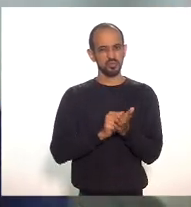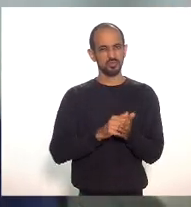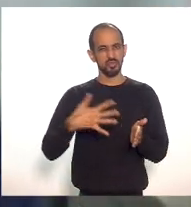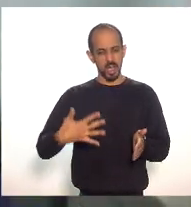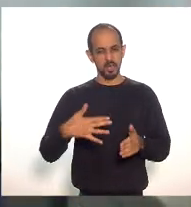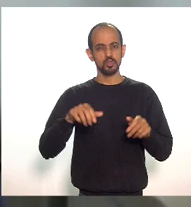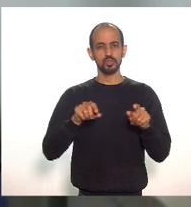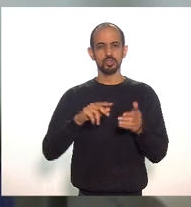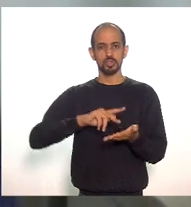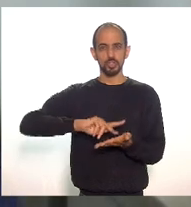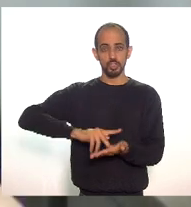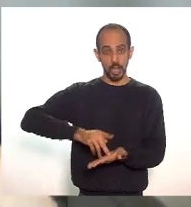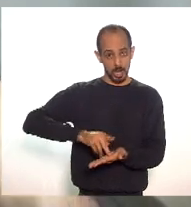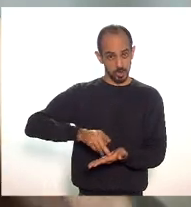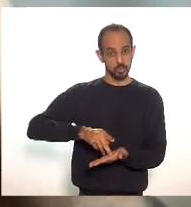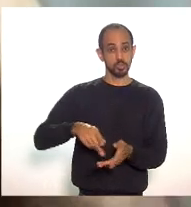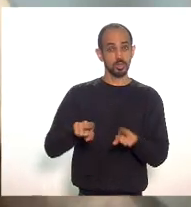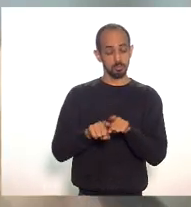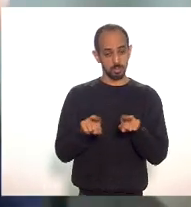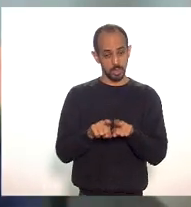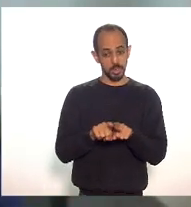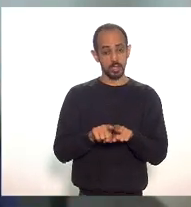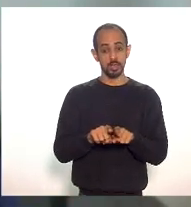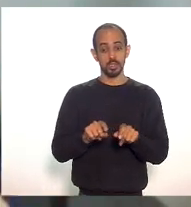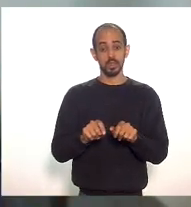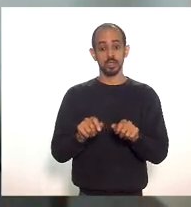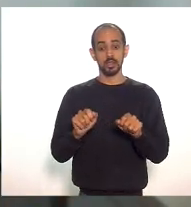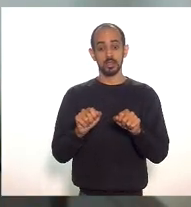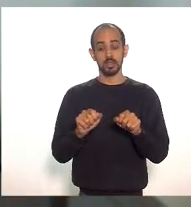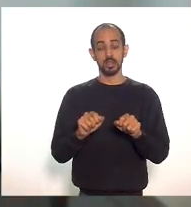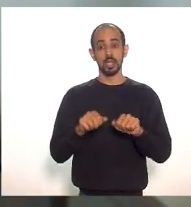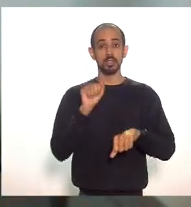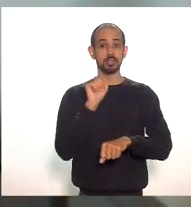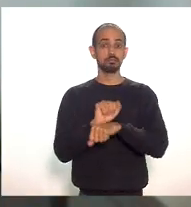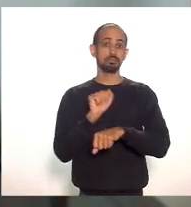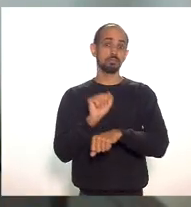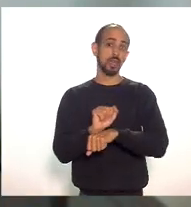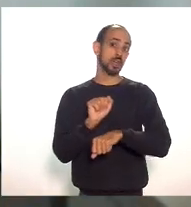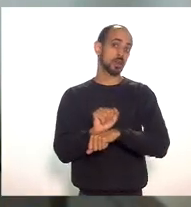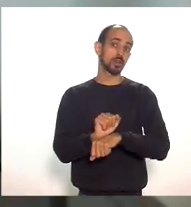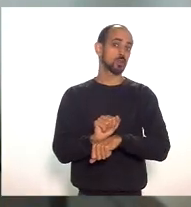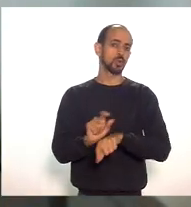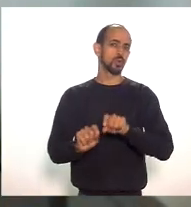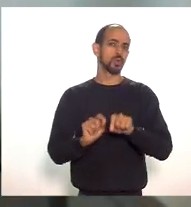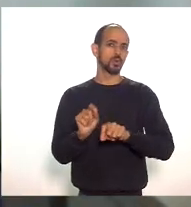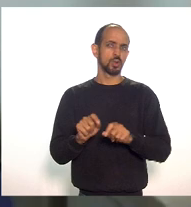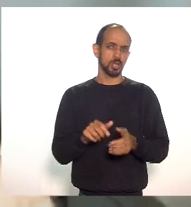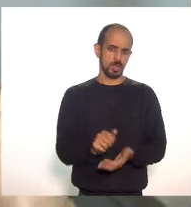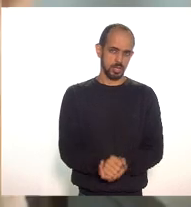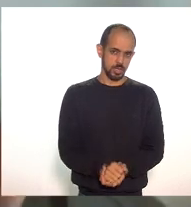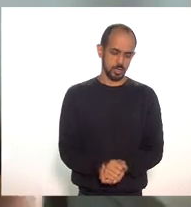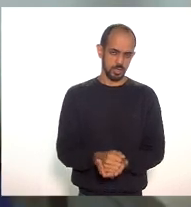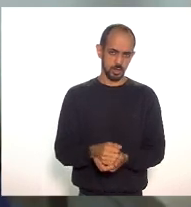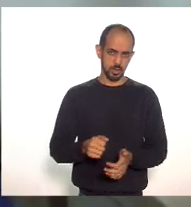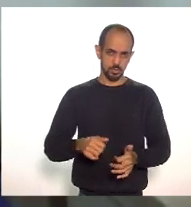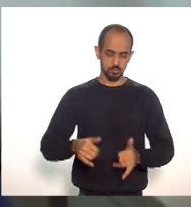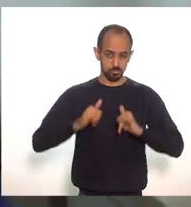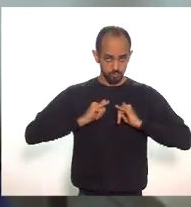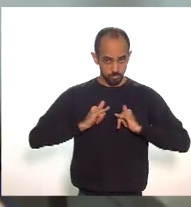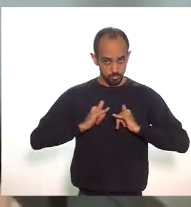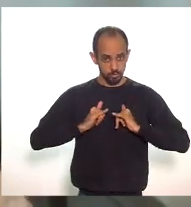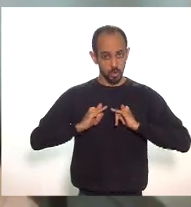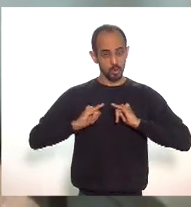sindicatos a é que tá aguardando aguardando o pronunciamento